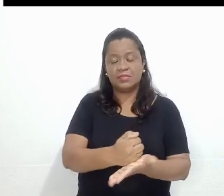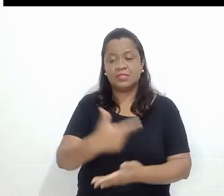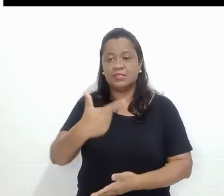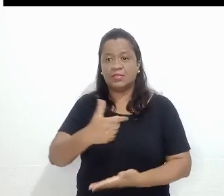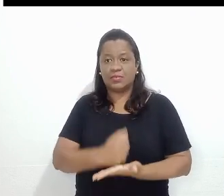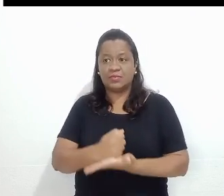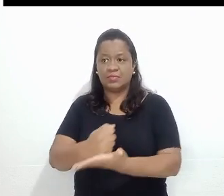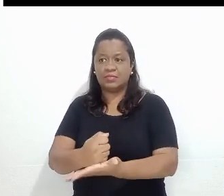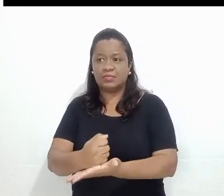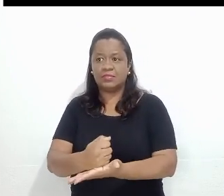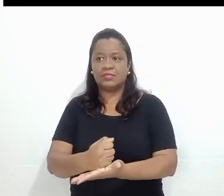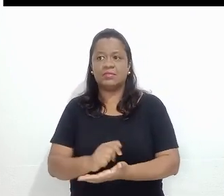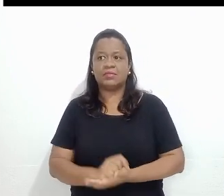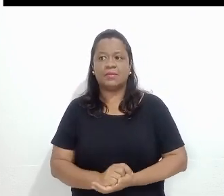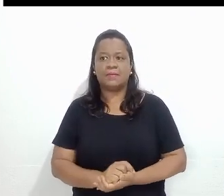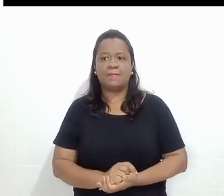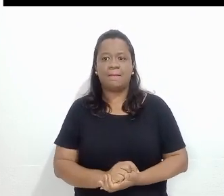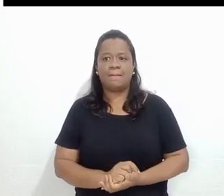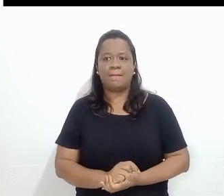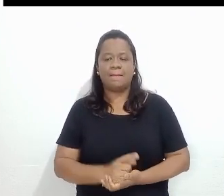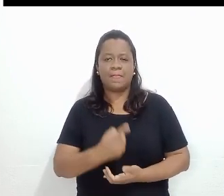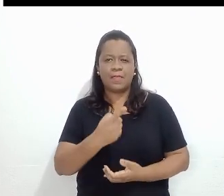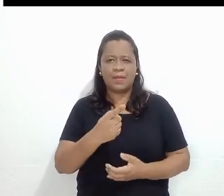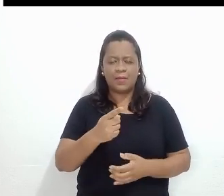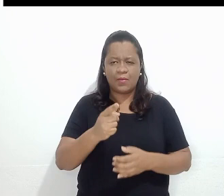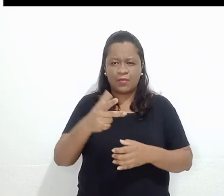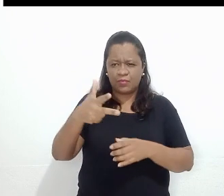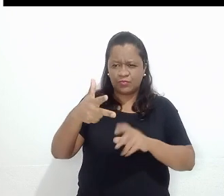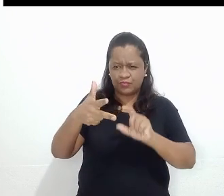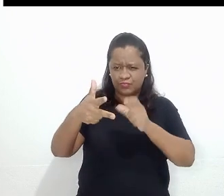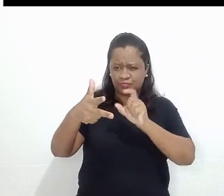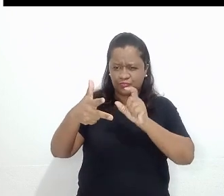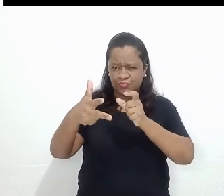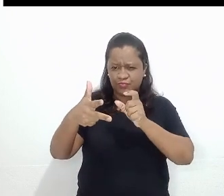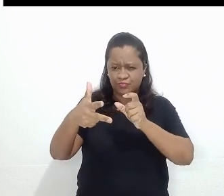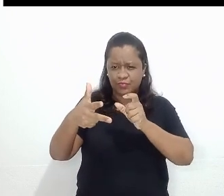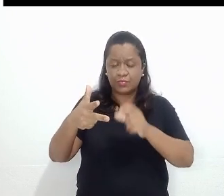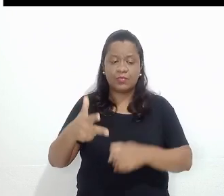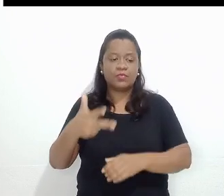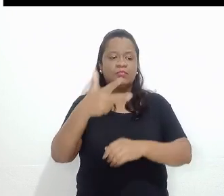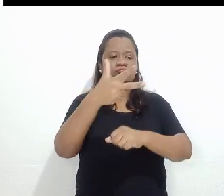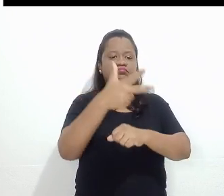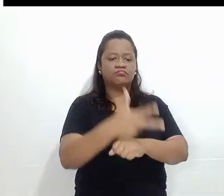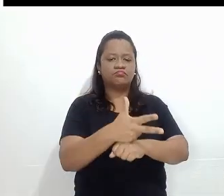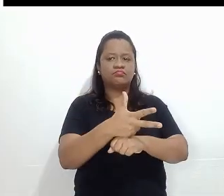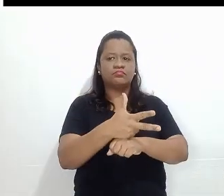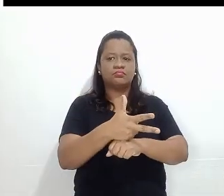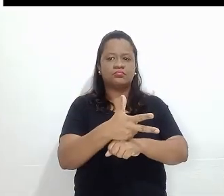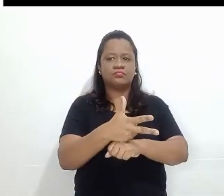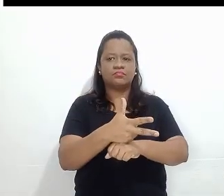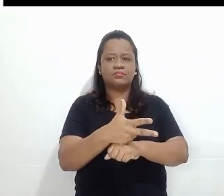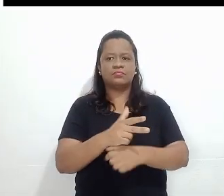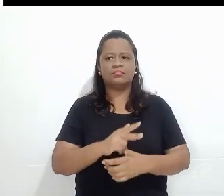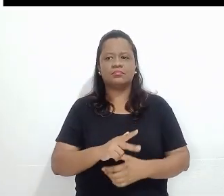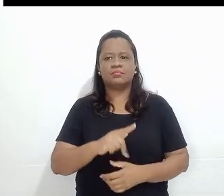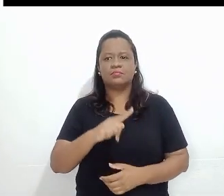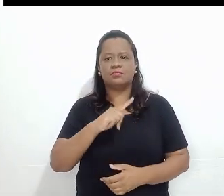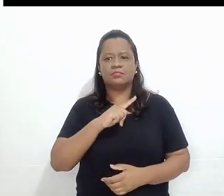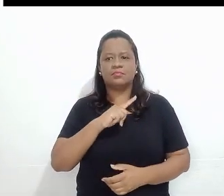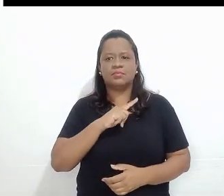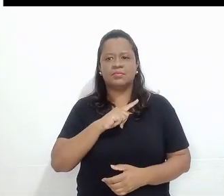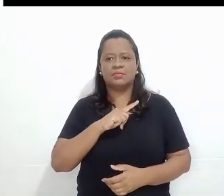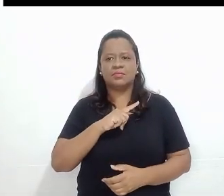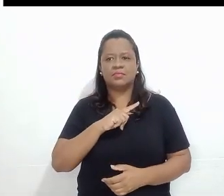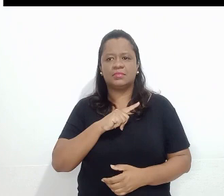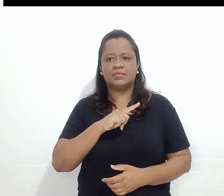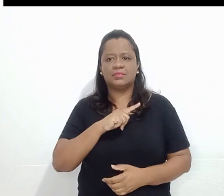O cara, um regula, né? Vê se está tudo direitinho, o outro posiciona e tal. Aqui, ó, já tem aqui um branquinho